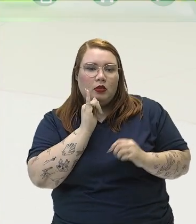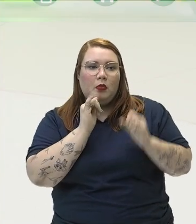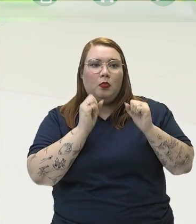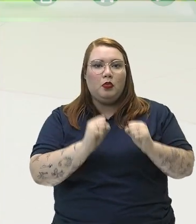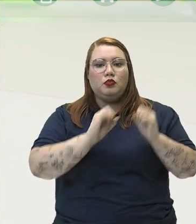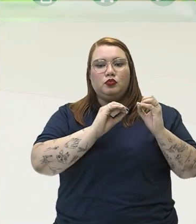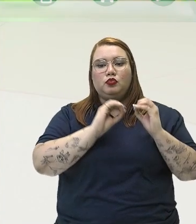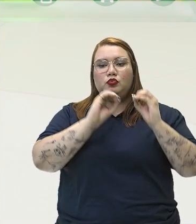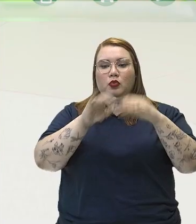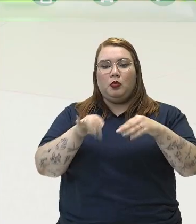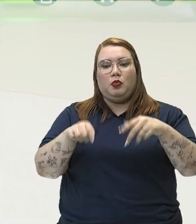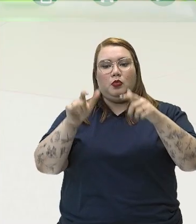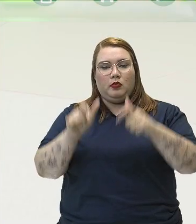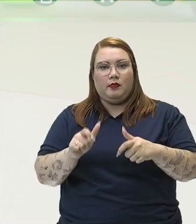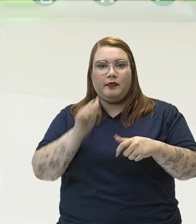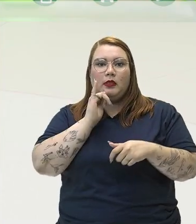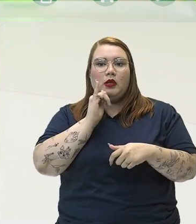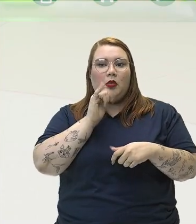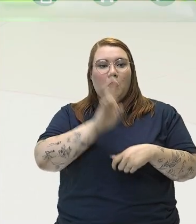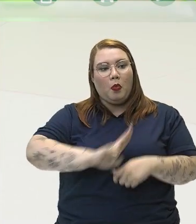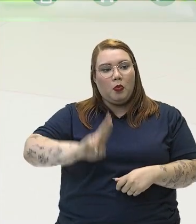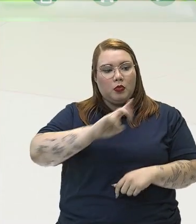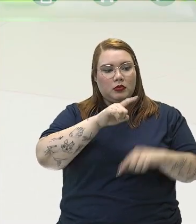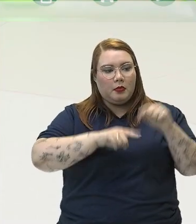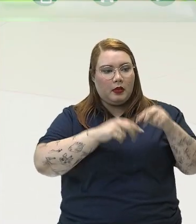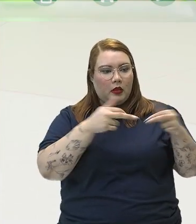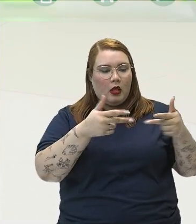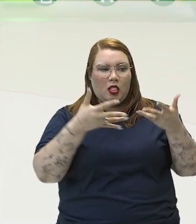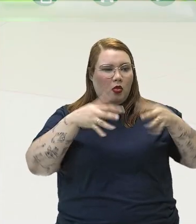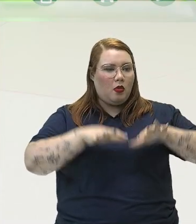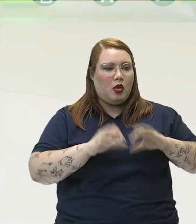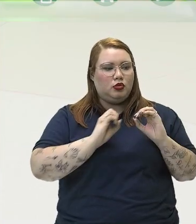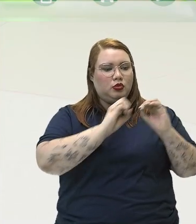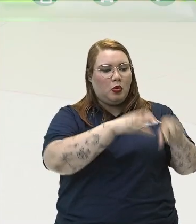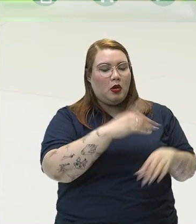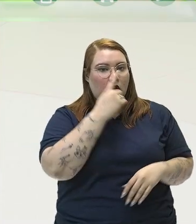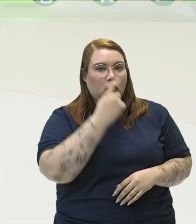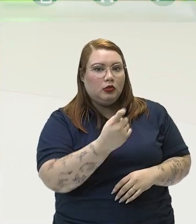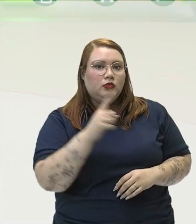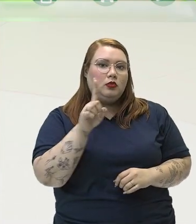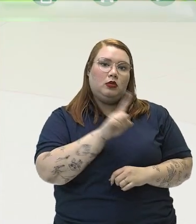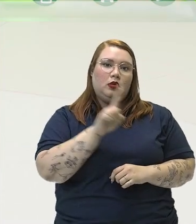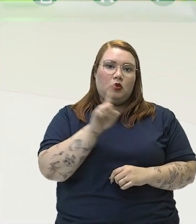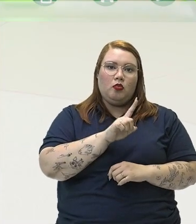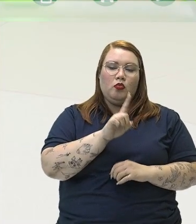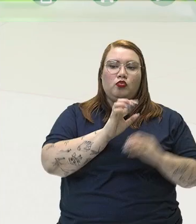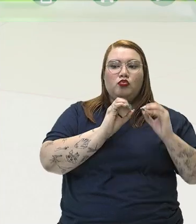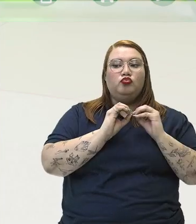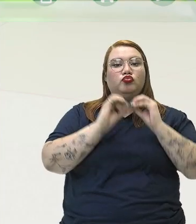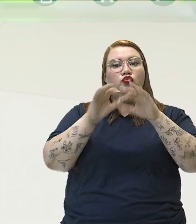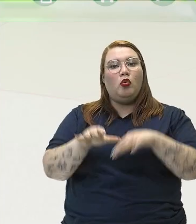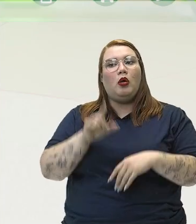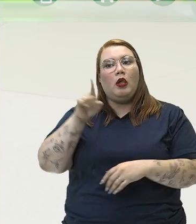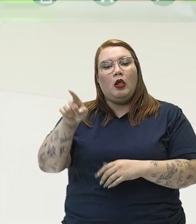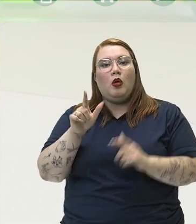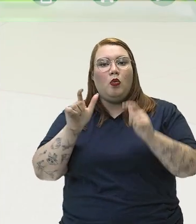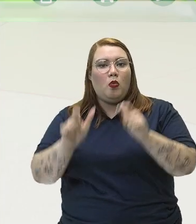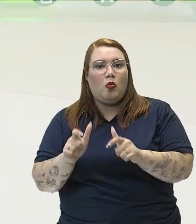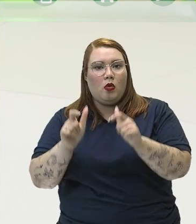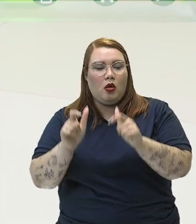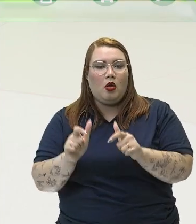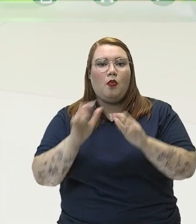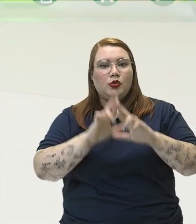material, não quer mais o material, ele não vai descartar simplesmente no resíduo doméstico, porque ele pode